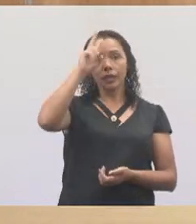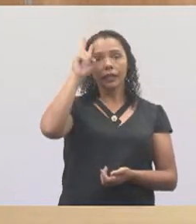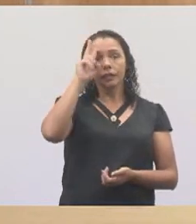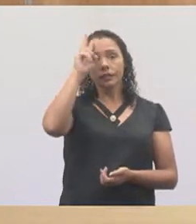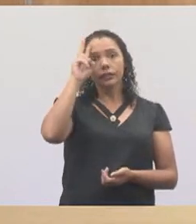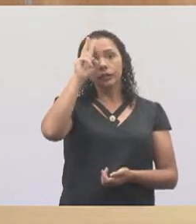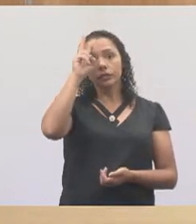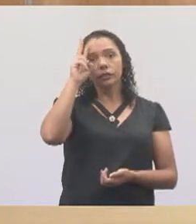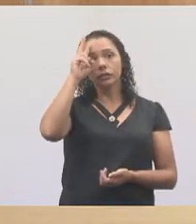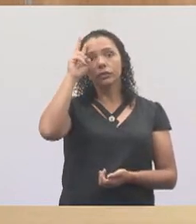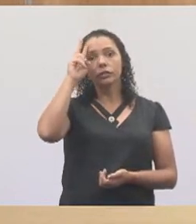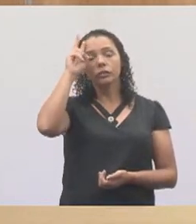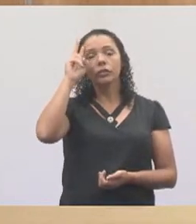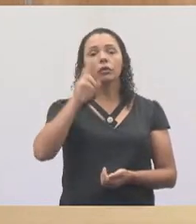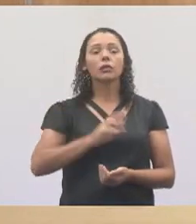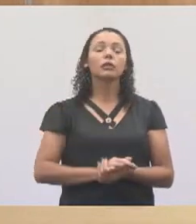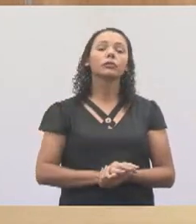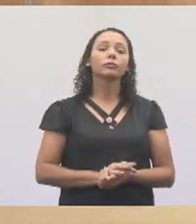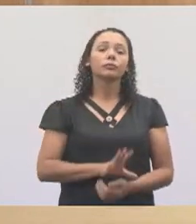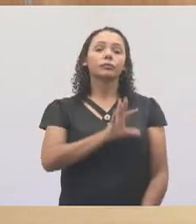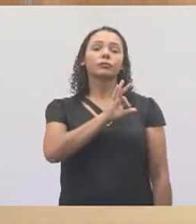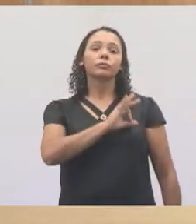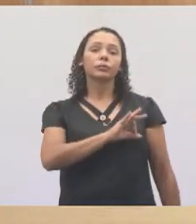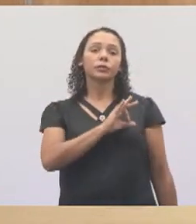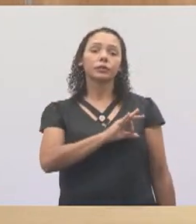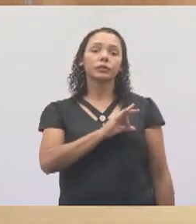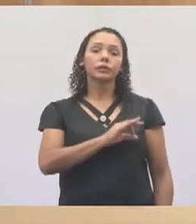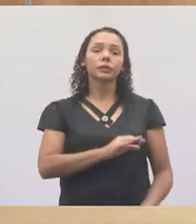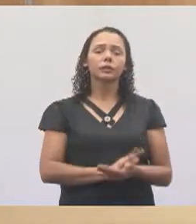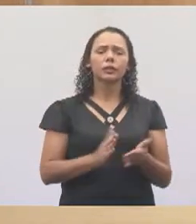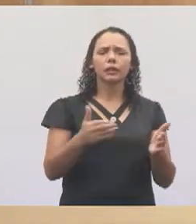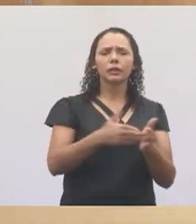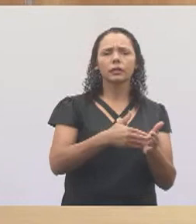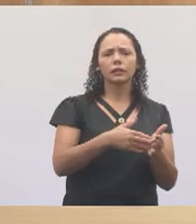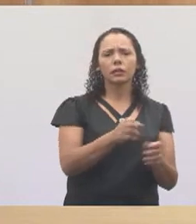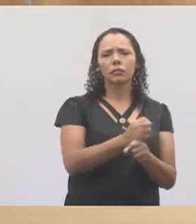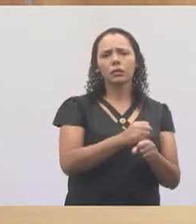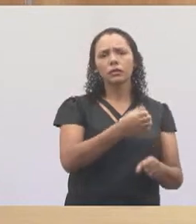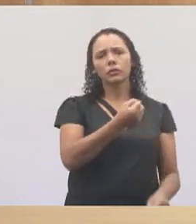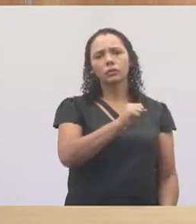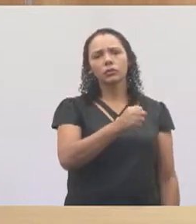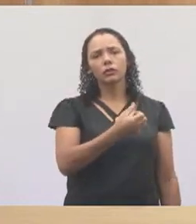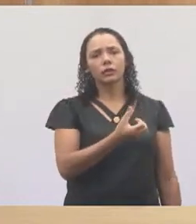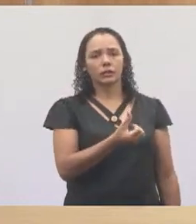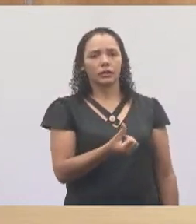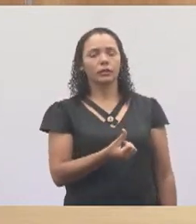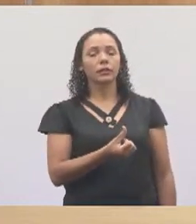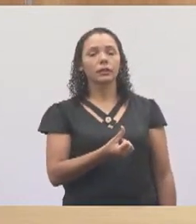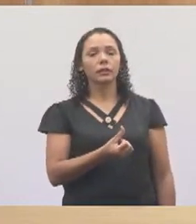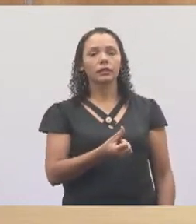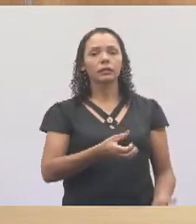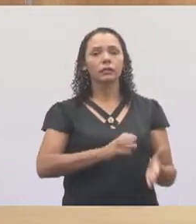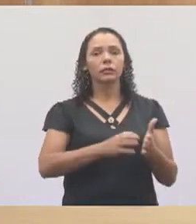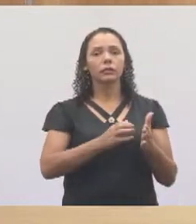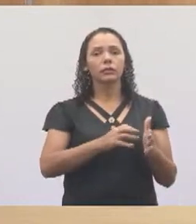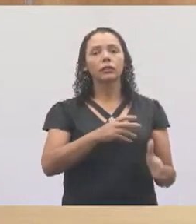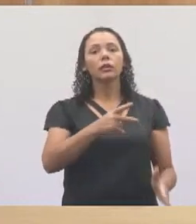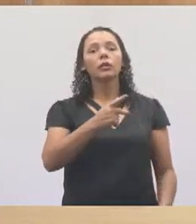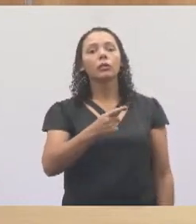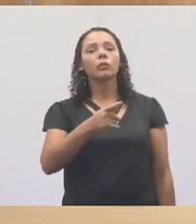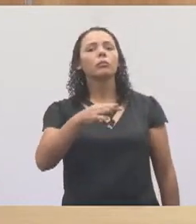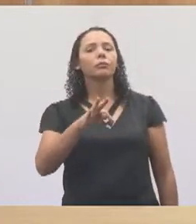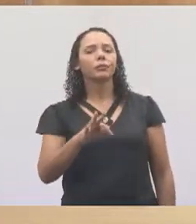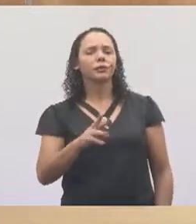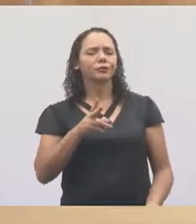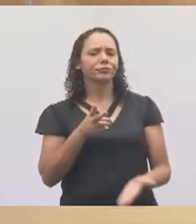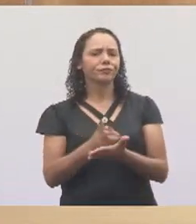né? O regime militar até 86, né? O PT sempre lutando